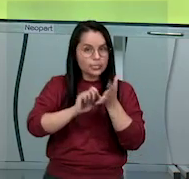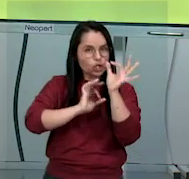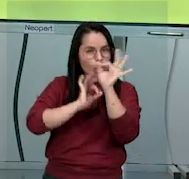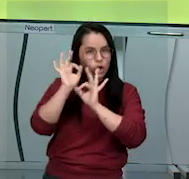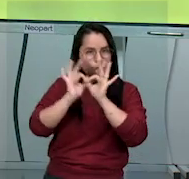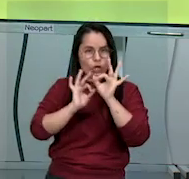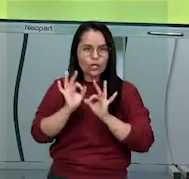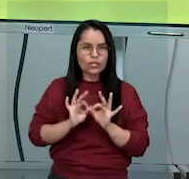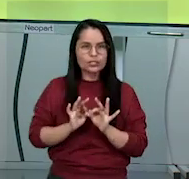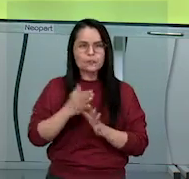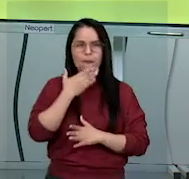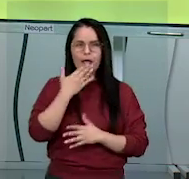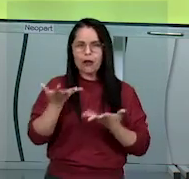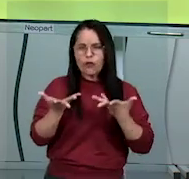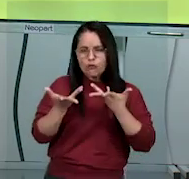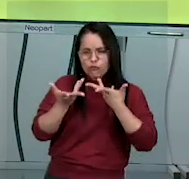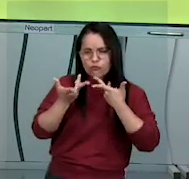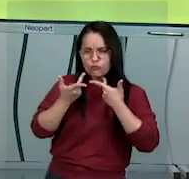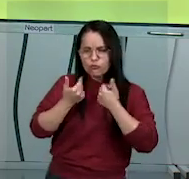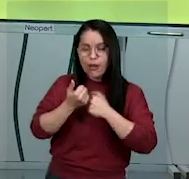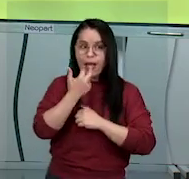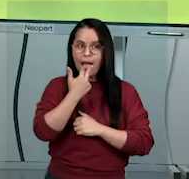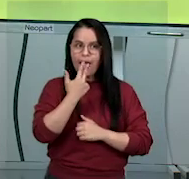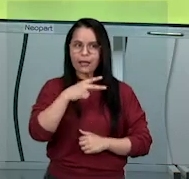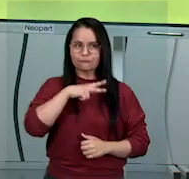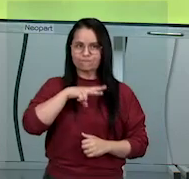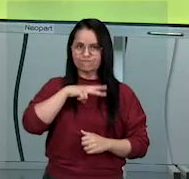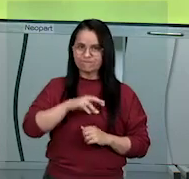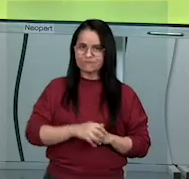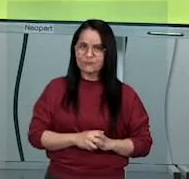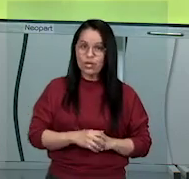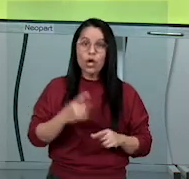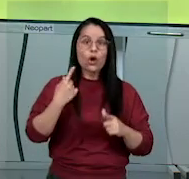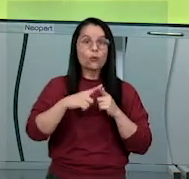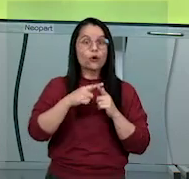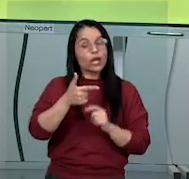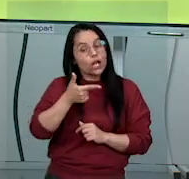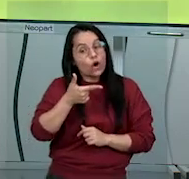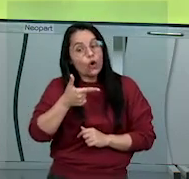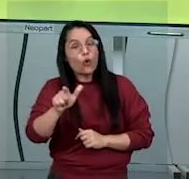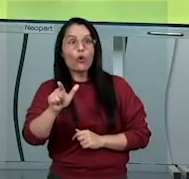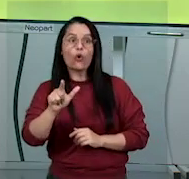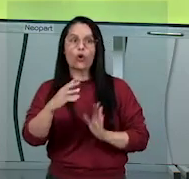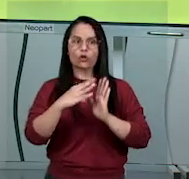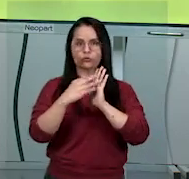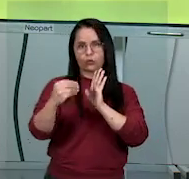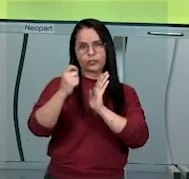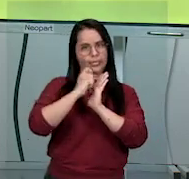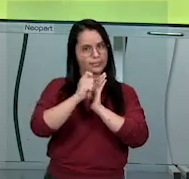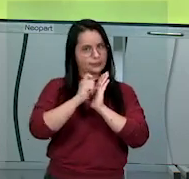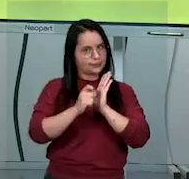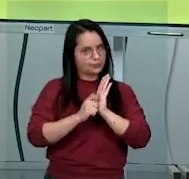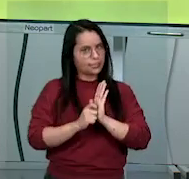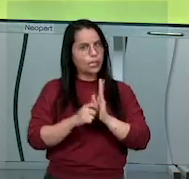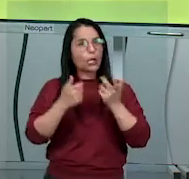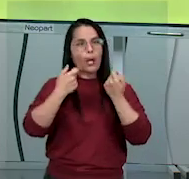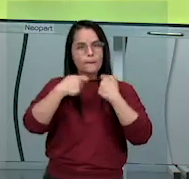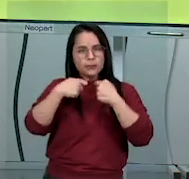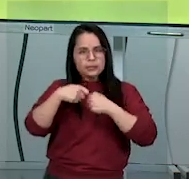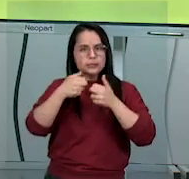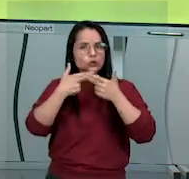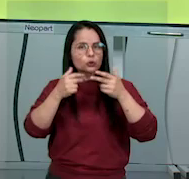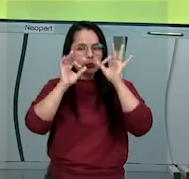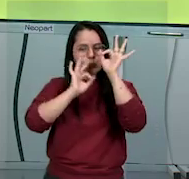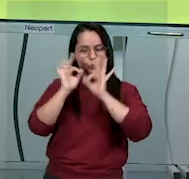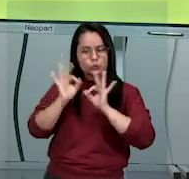mais sofisticada a nossa língua, certo? Porque ela é uma outra modalidade. Ela exige alguns retoques